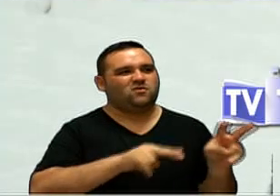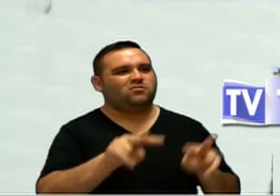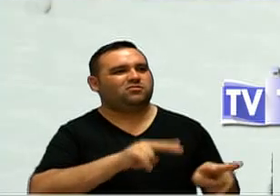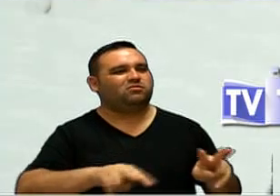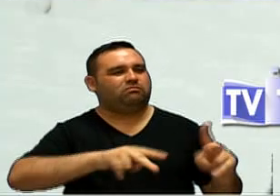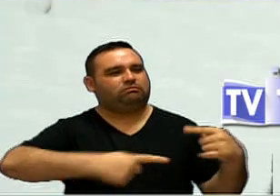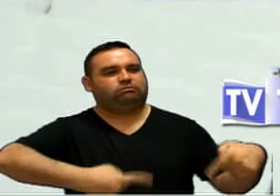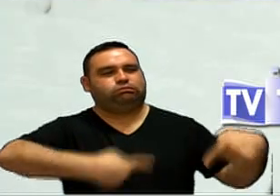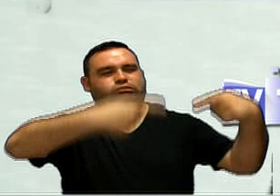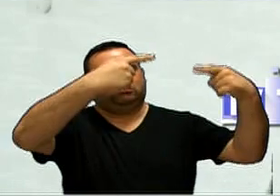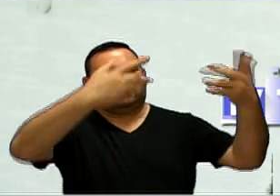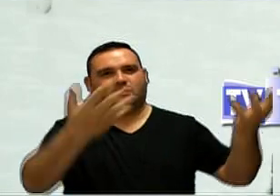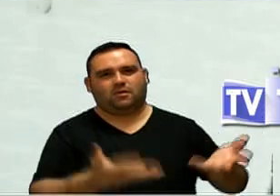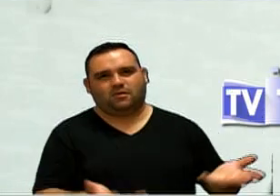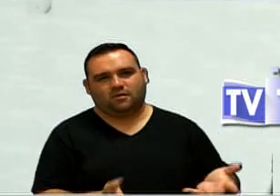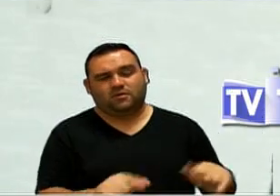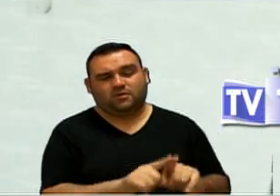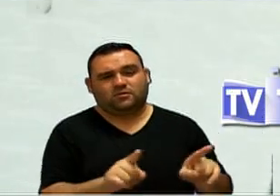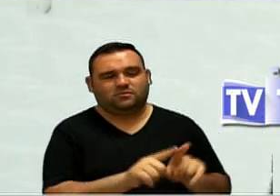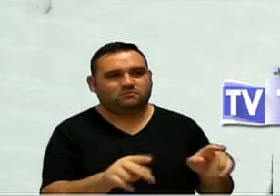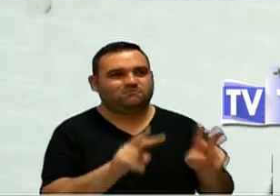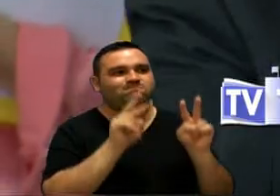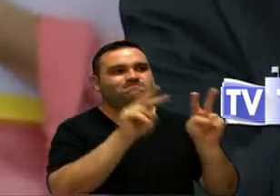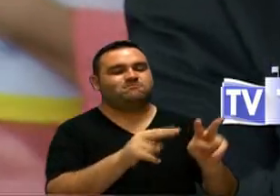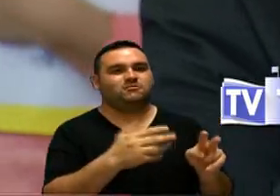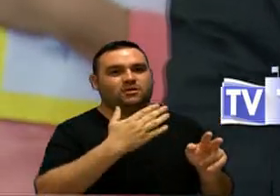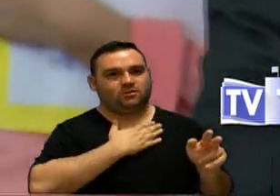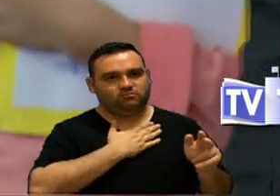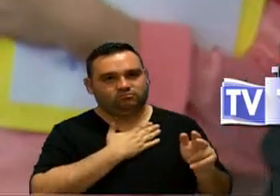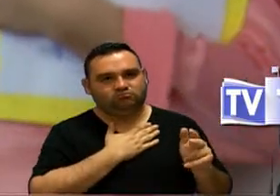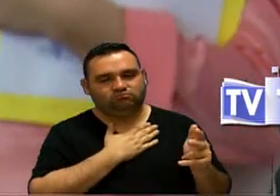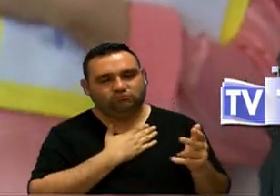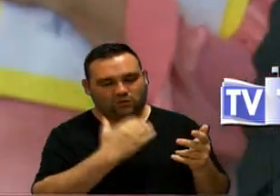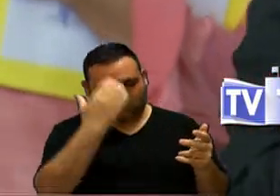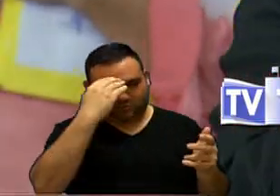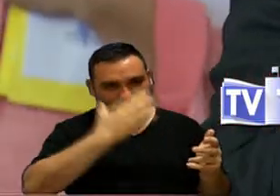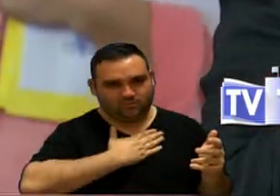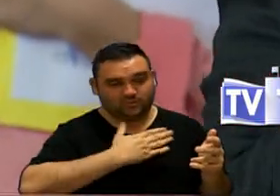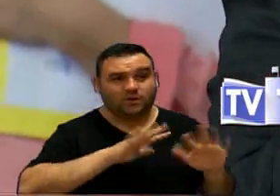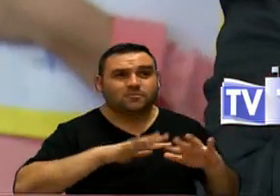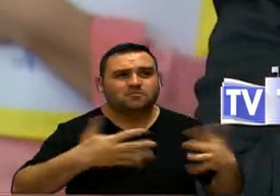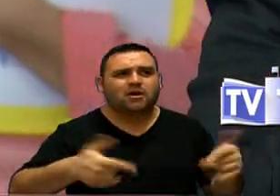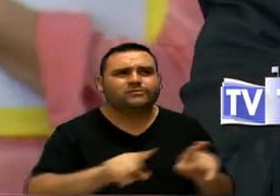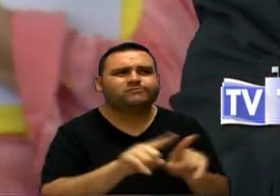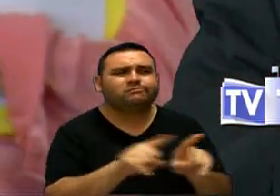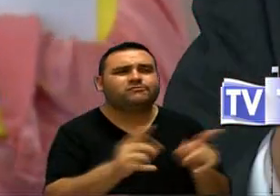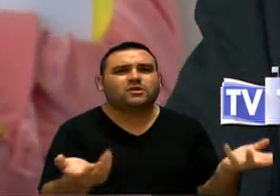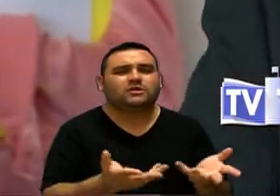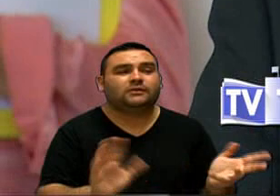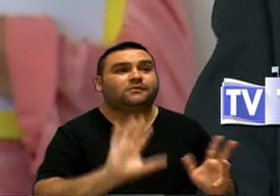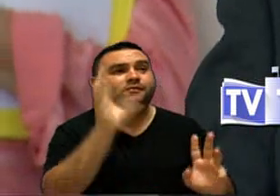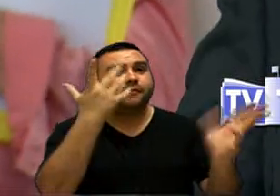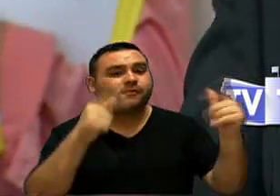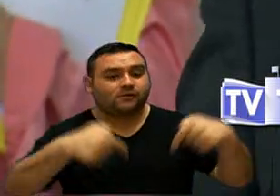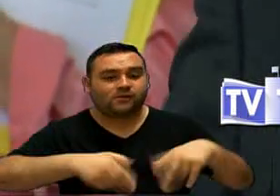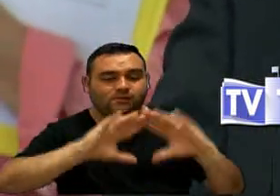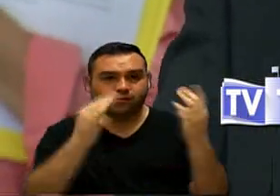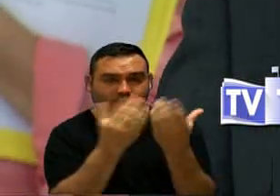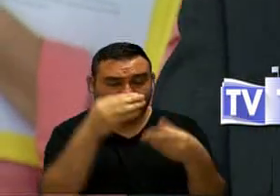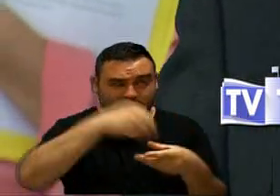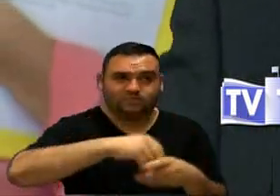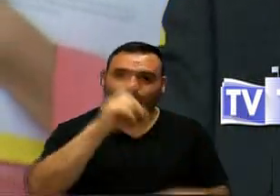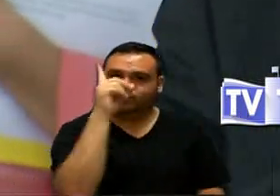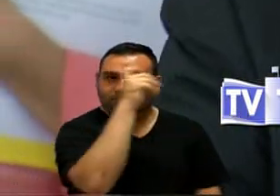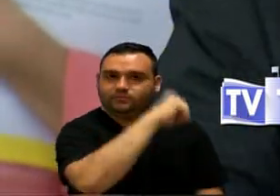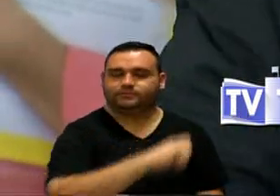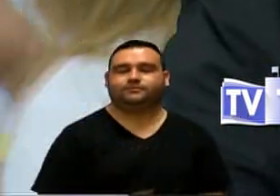uma discussão acalorada e protagonizada por este que vos fala. Entretanto, nós vivemos situações aqui no Legislativo